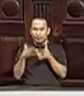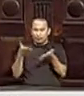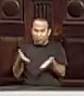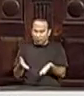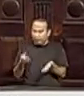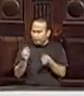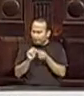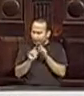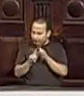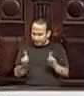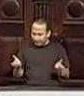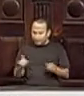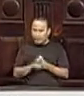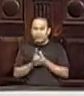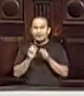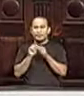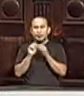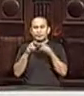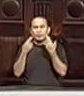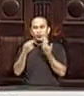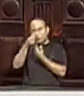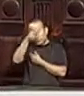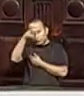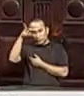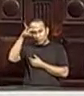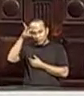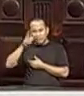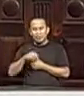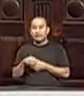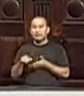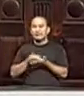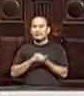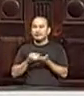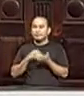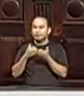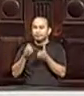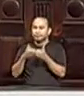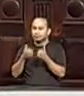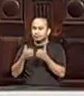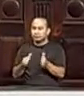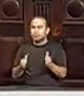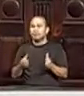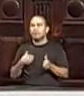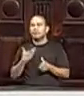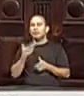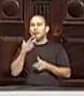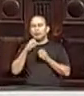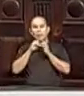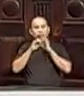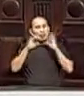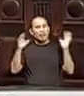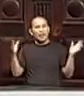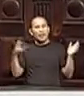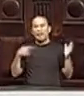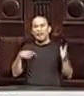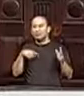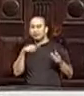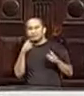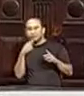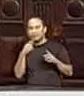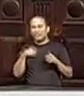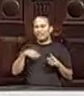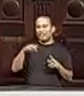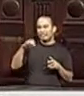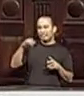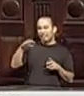foi concluído. Fizemos uma audiência pública, a Secretaria de Transportes, ficou muito nítido, um jogo de empurra entre o DETRO e